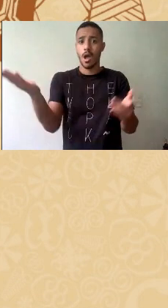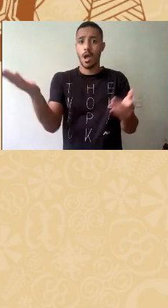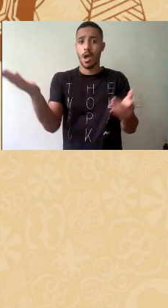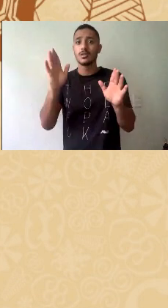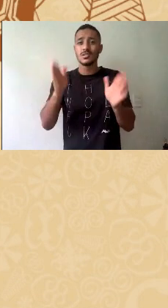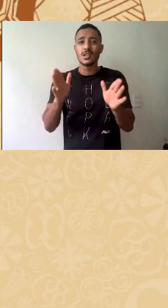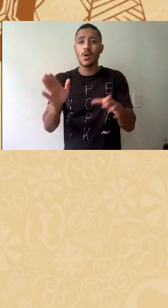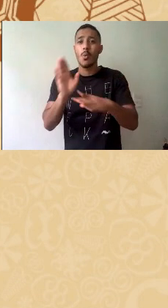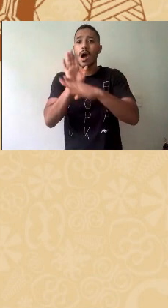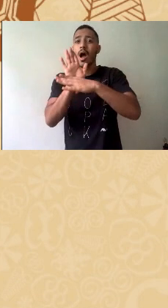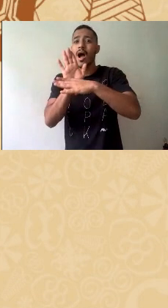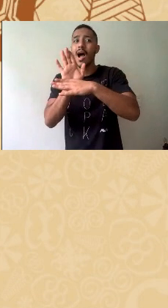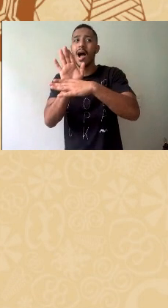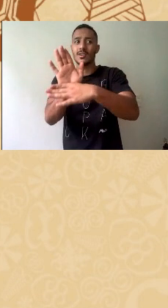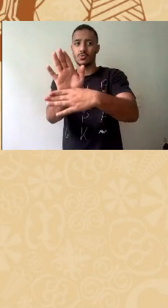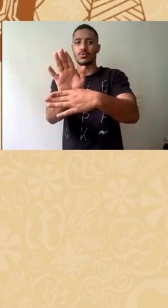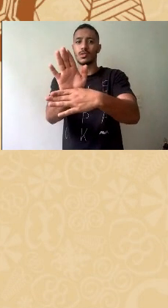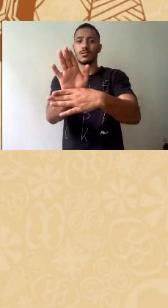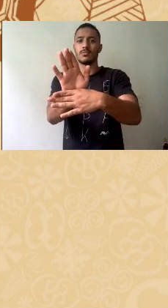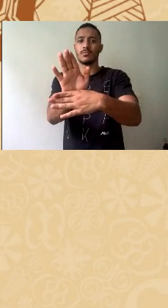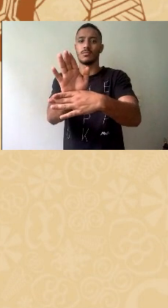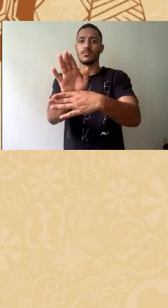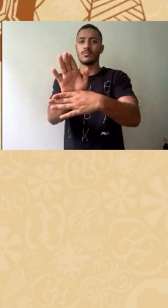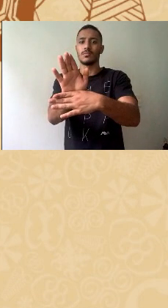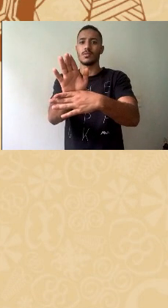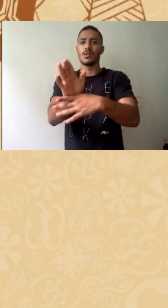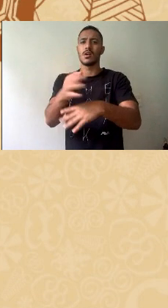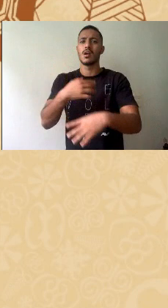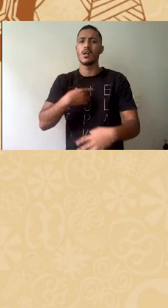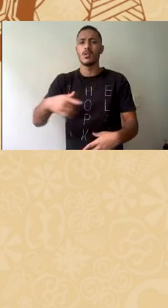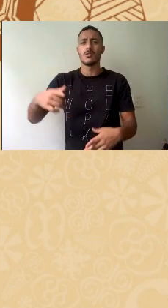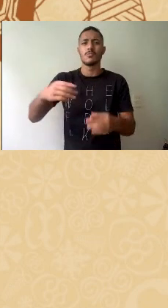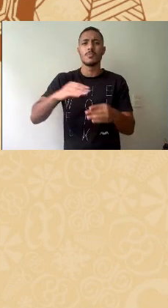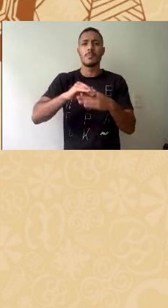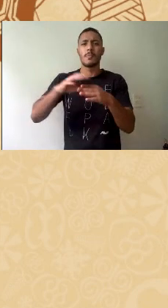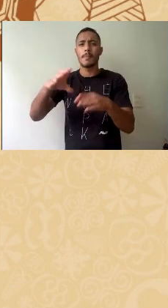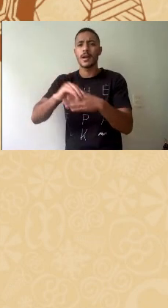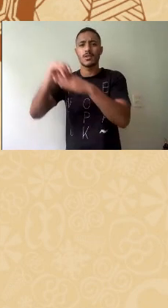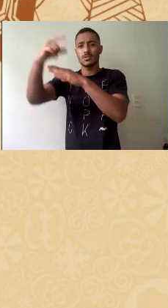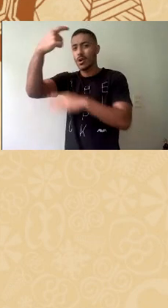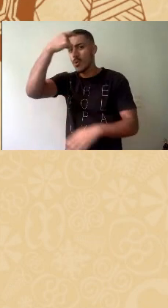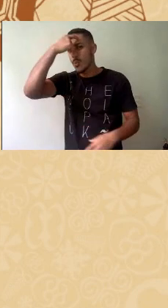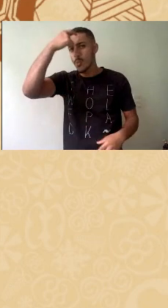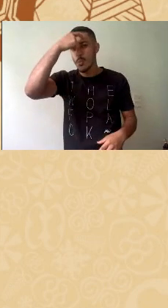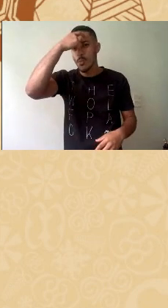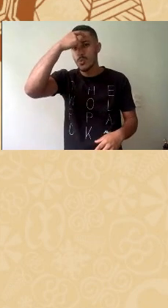ele é doloroso, ele nos leva à consciência, mas é um amparo para que a gente